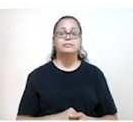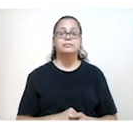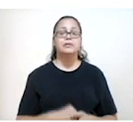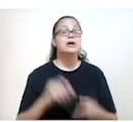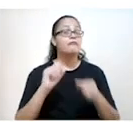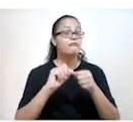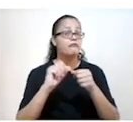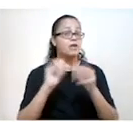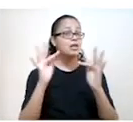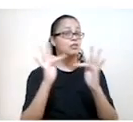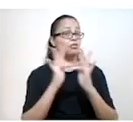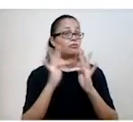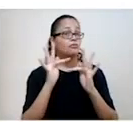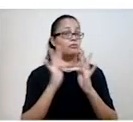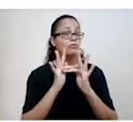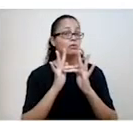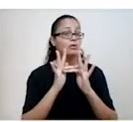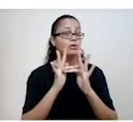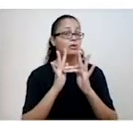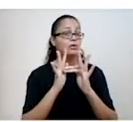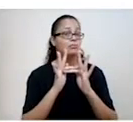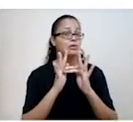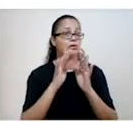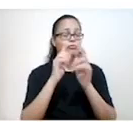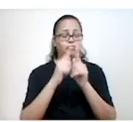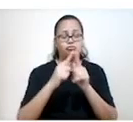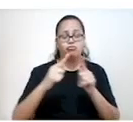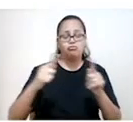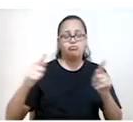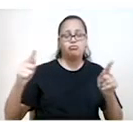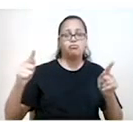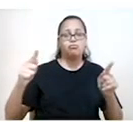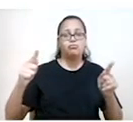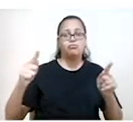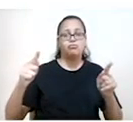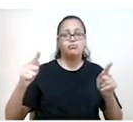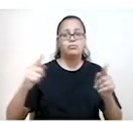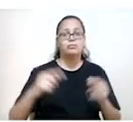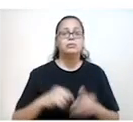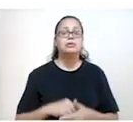faz fórmulas gigantescas. Tá? Você pode